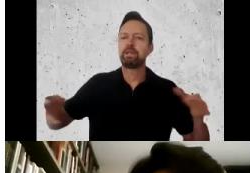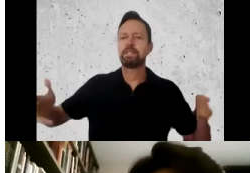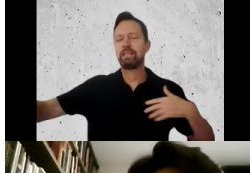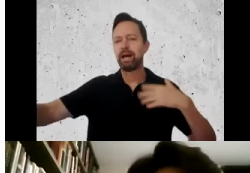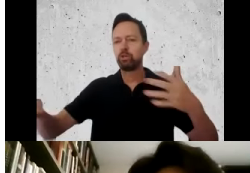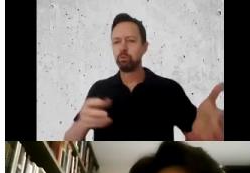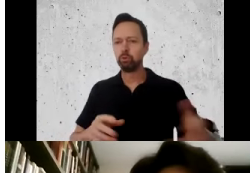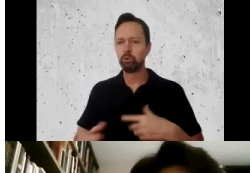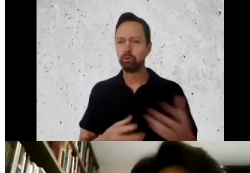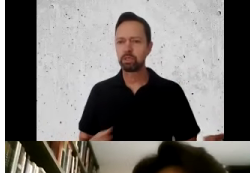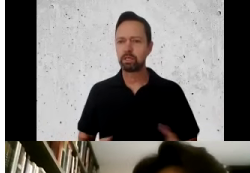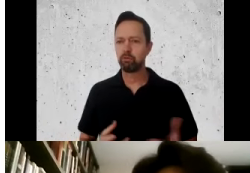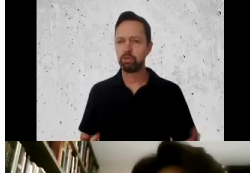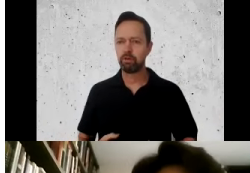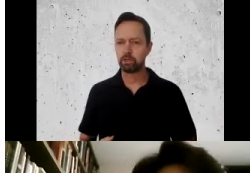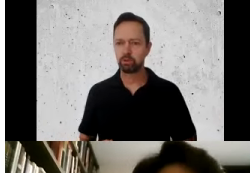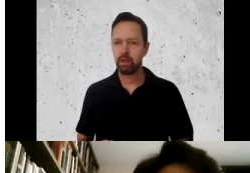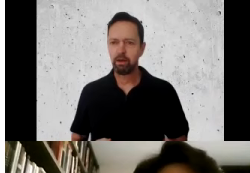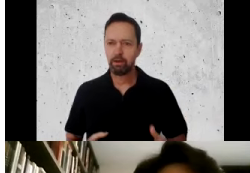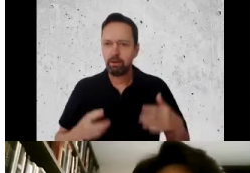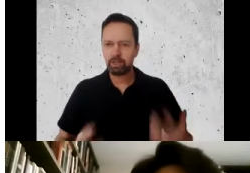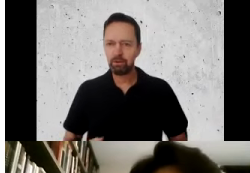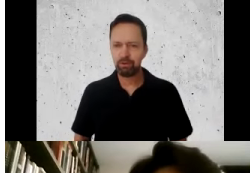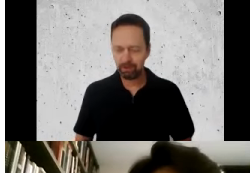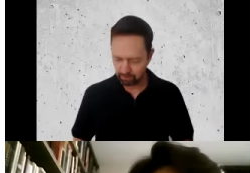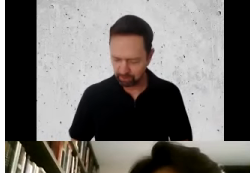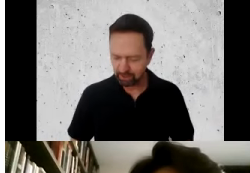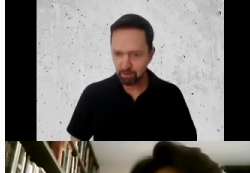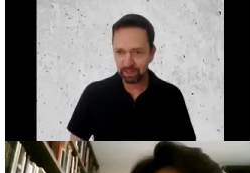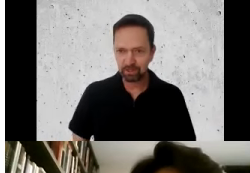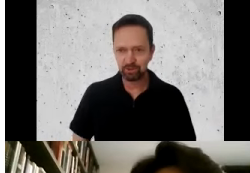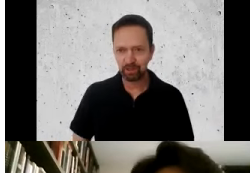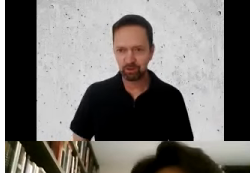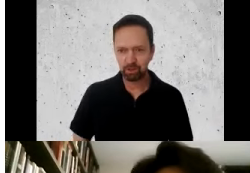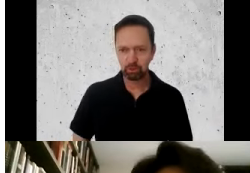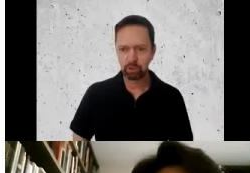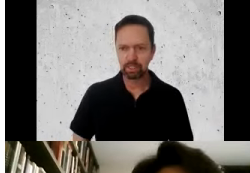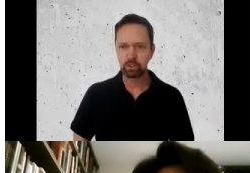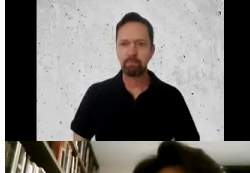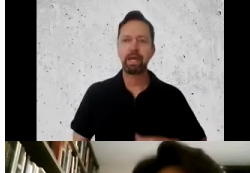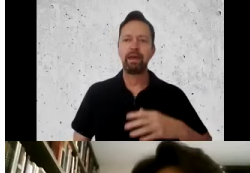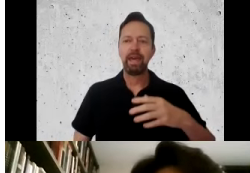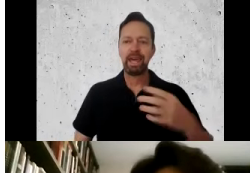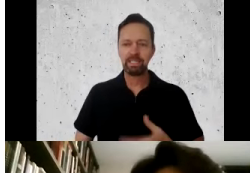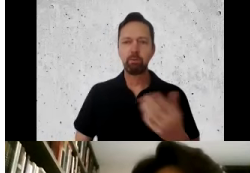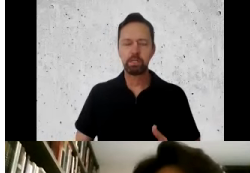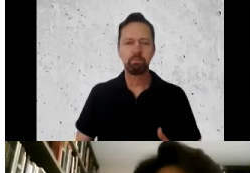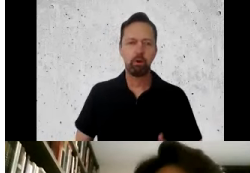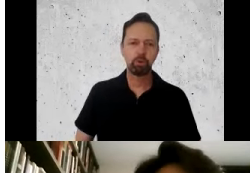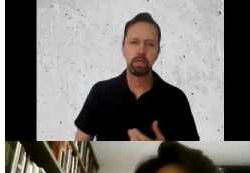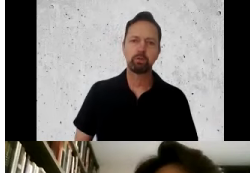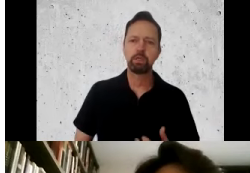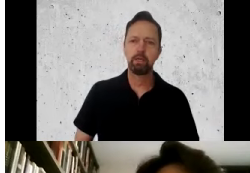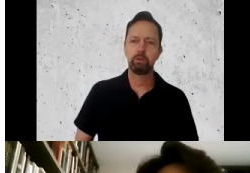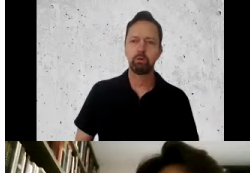pela diversidade do mundo ser tão diverso. Por que eu botei isso na economia de custos de transações? É porque esse é o